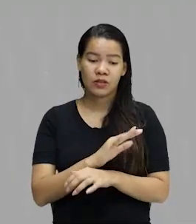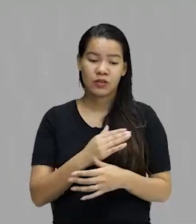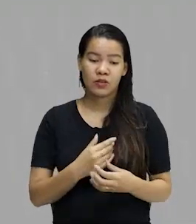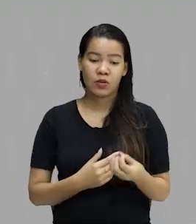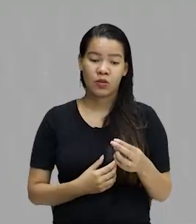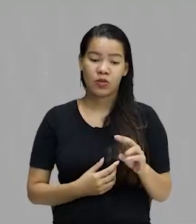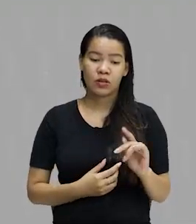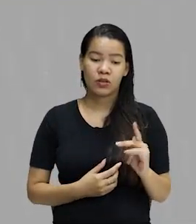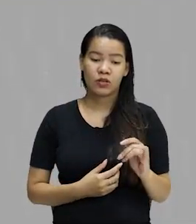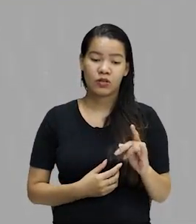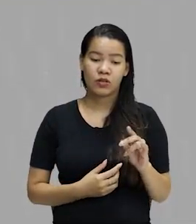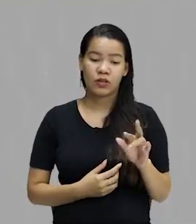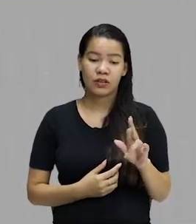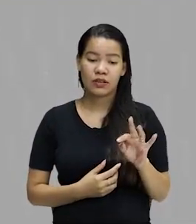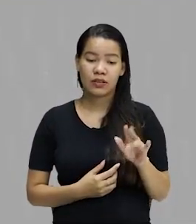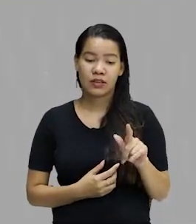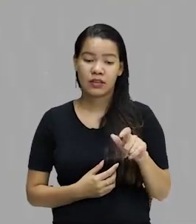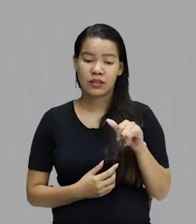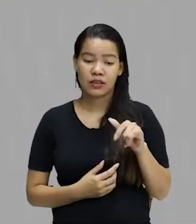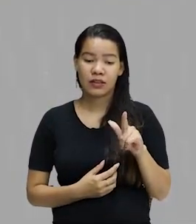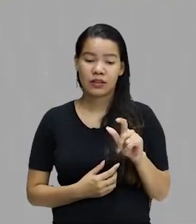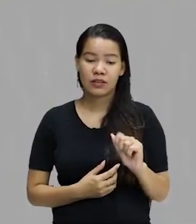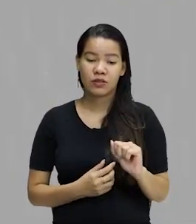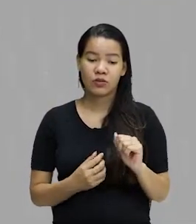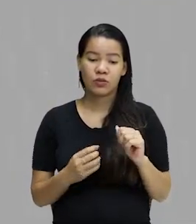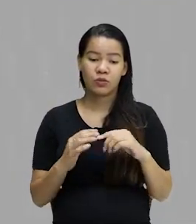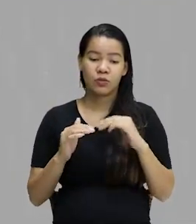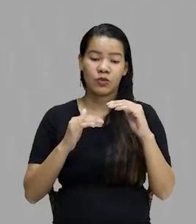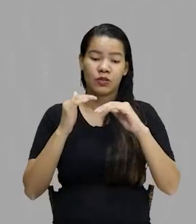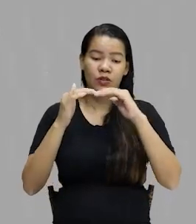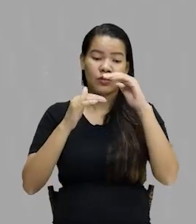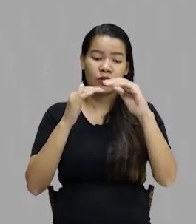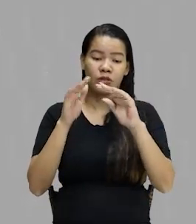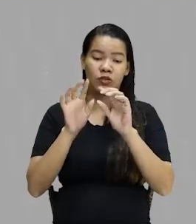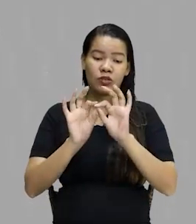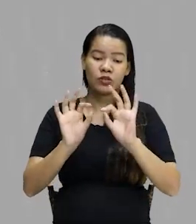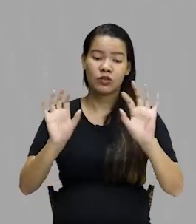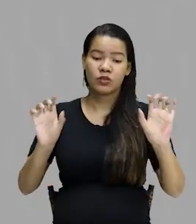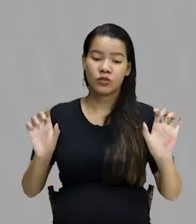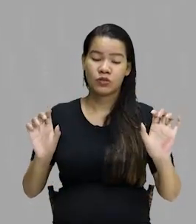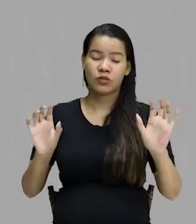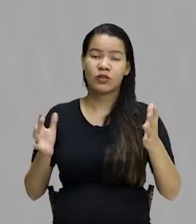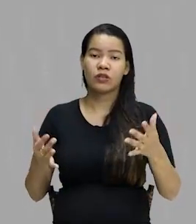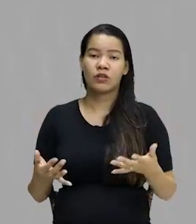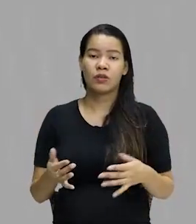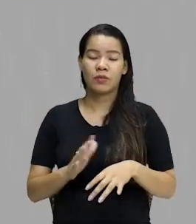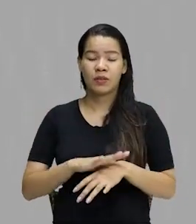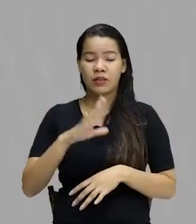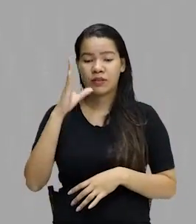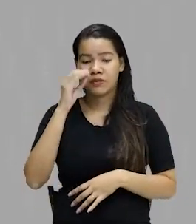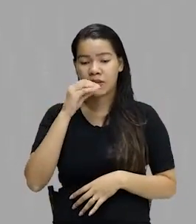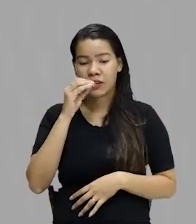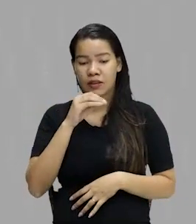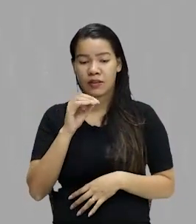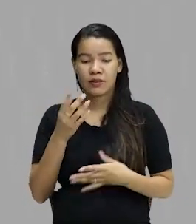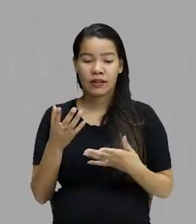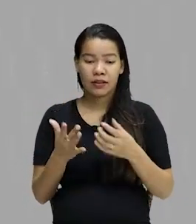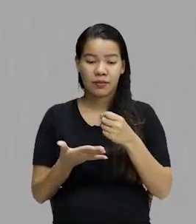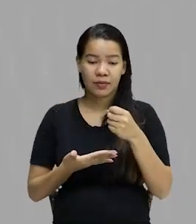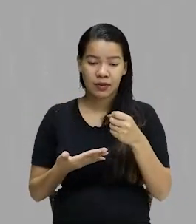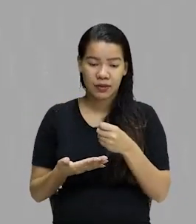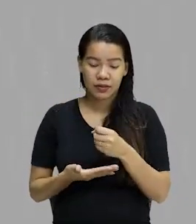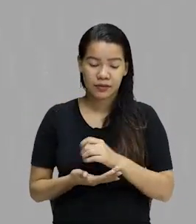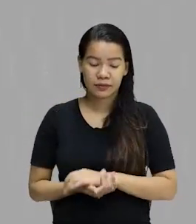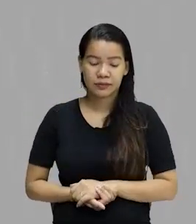forem liberadas, aí no processo de dissociação, então mais fraca será a base, certo?